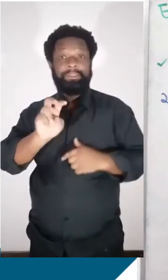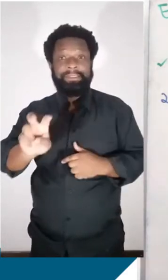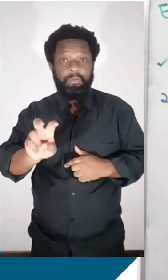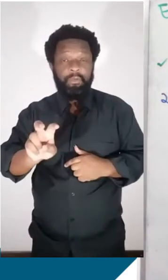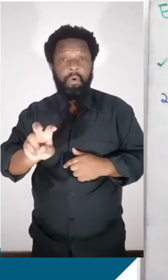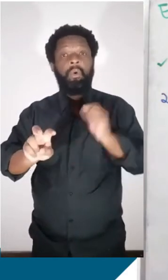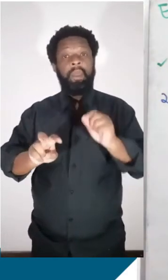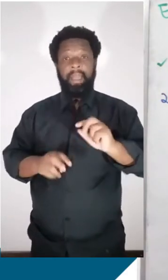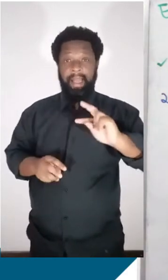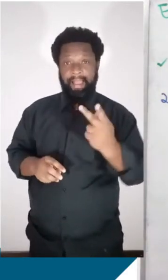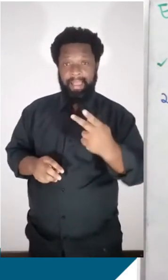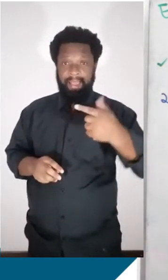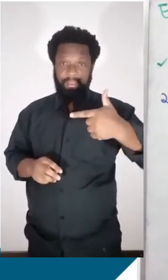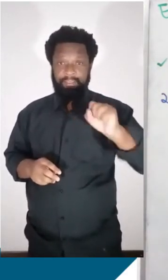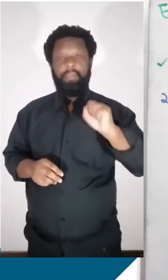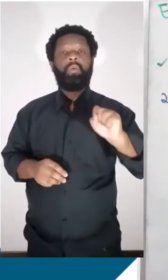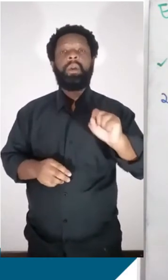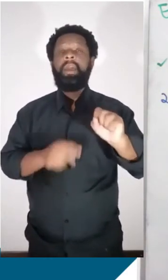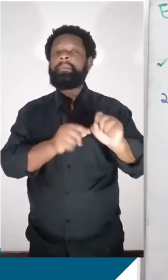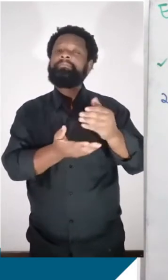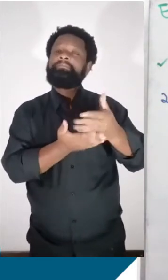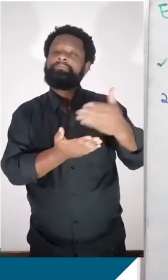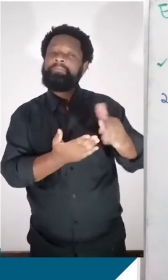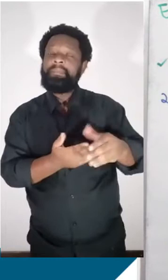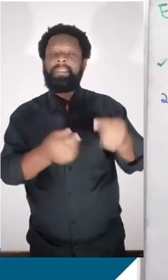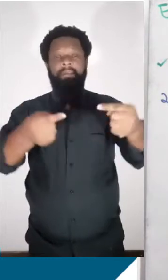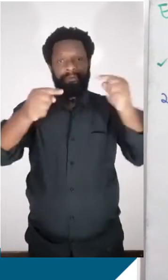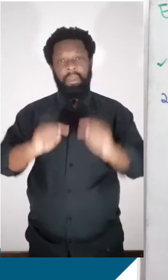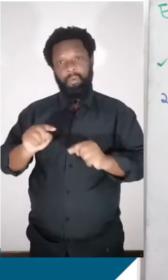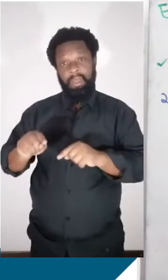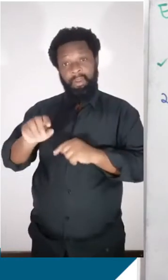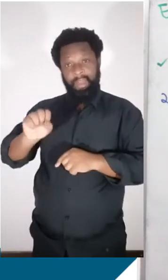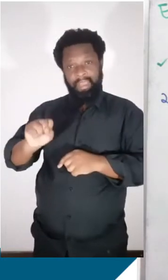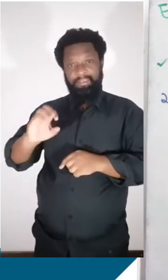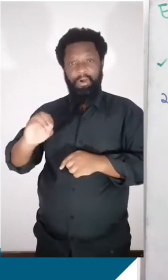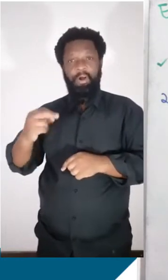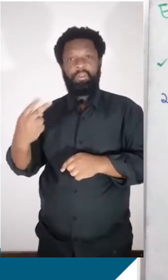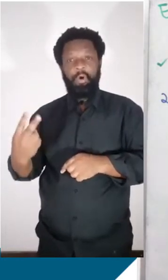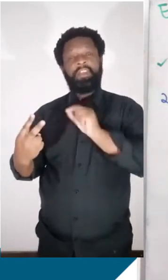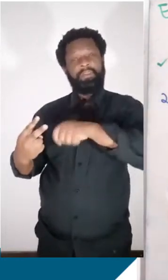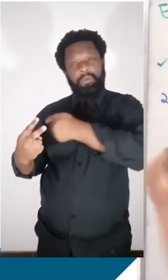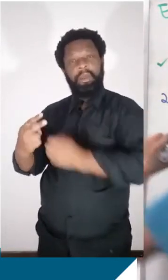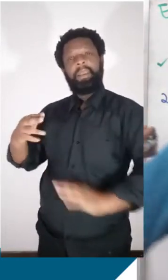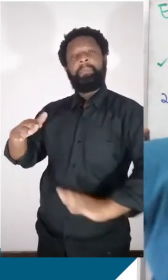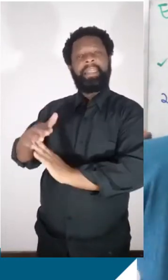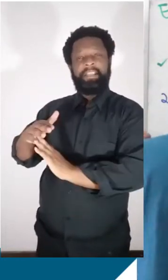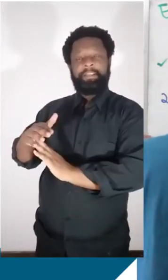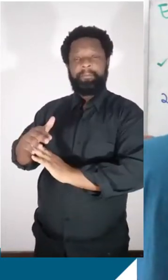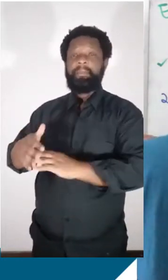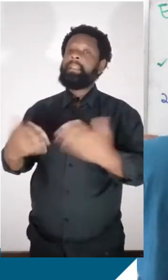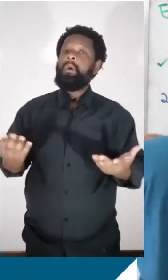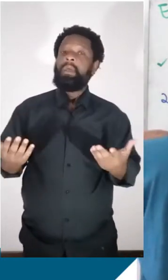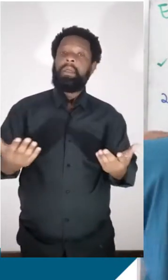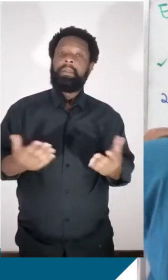tenho 5, o H2S está em excesso. Consequentemente, o SO2 é o limitante. Então, aqui a